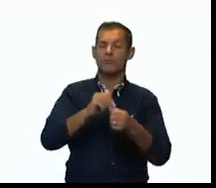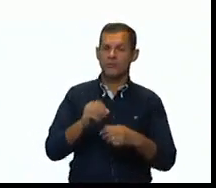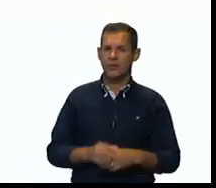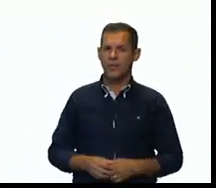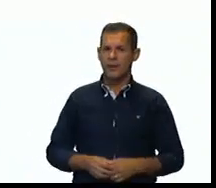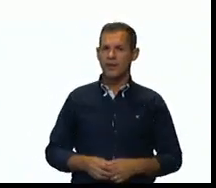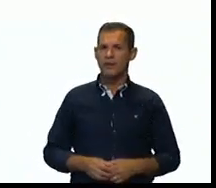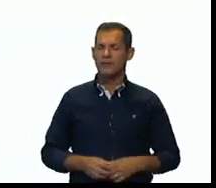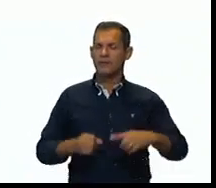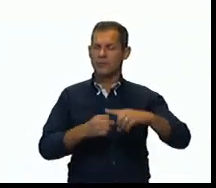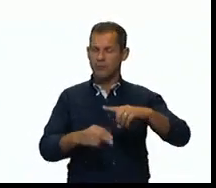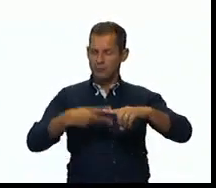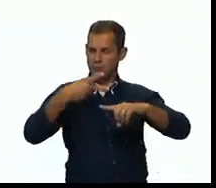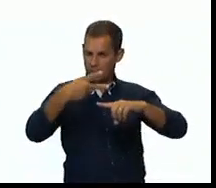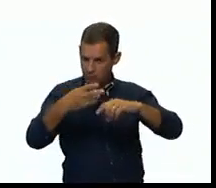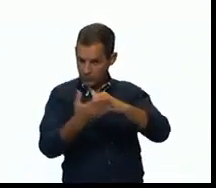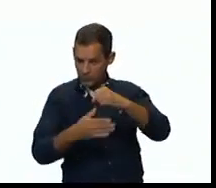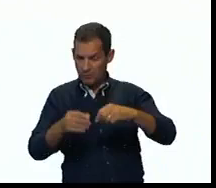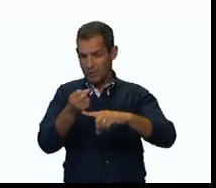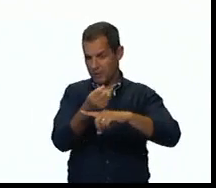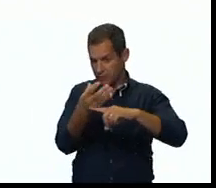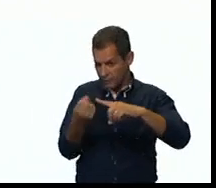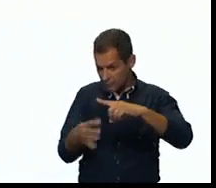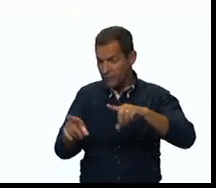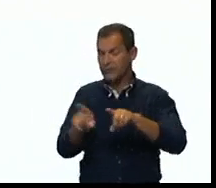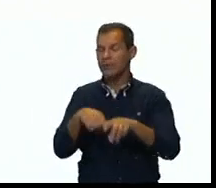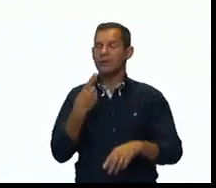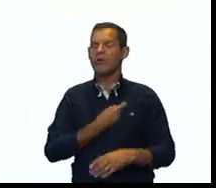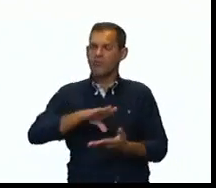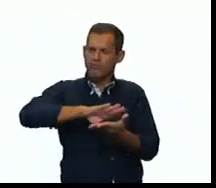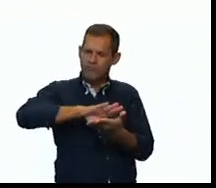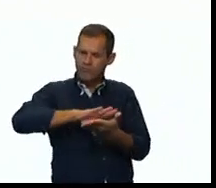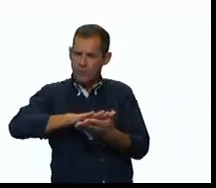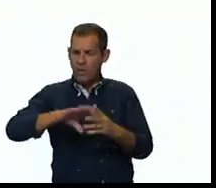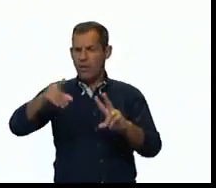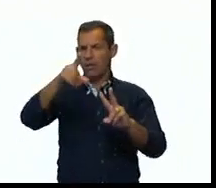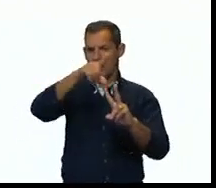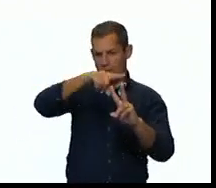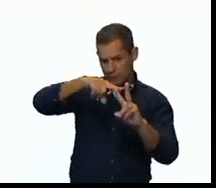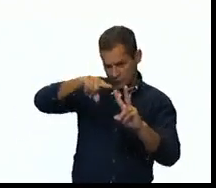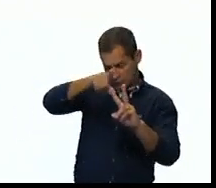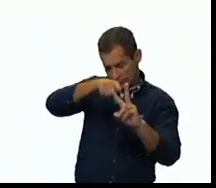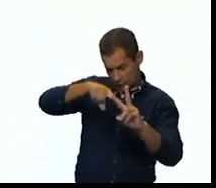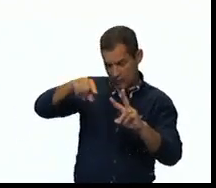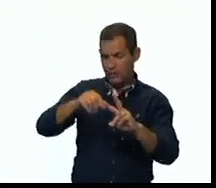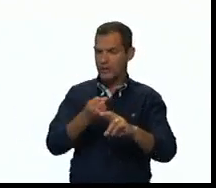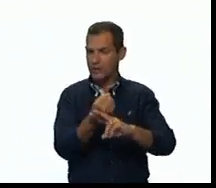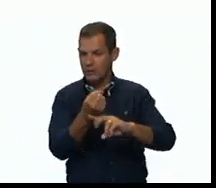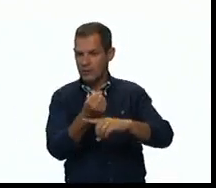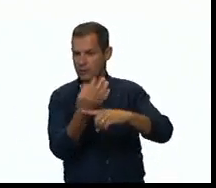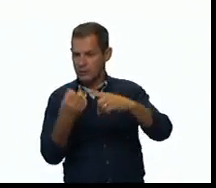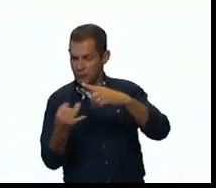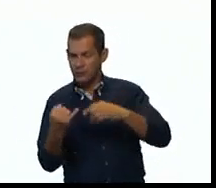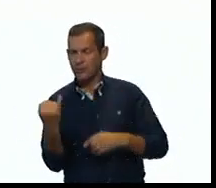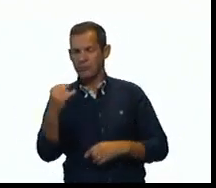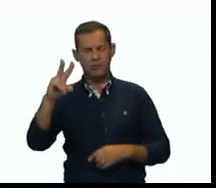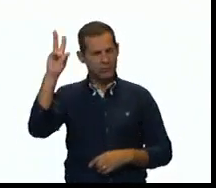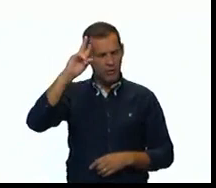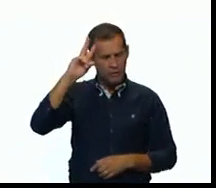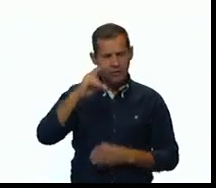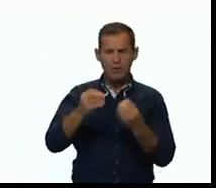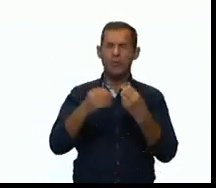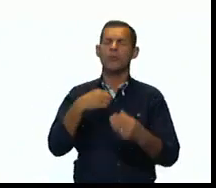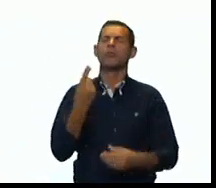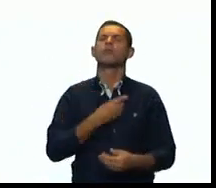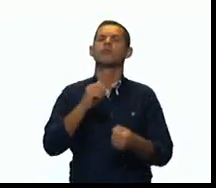potência cuja base é uma fração e como que a gente tira a raiz, de uma fração. Então, é importante que você relembre lá como que a